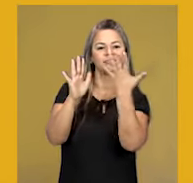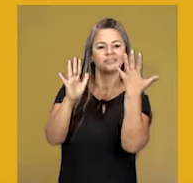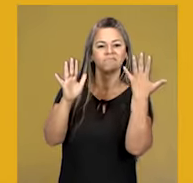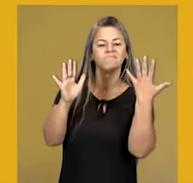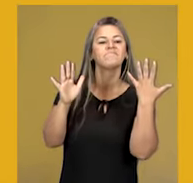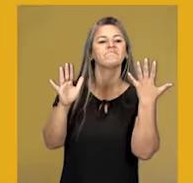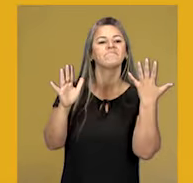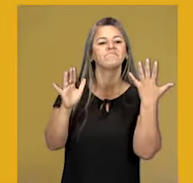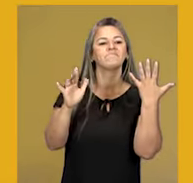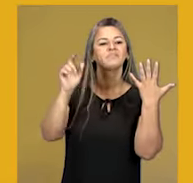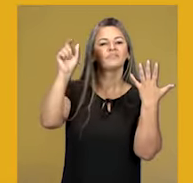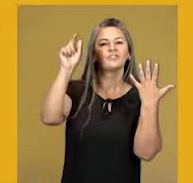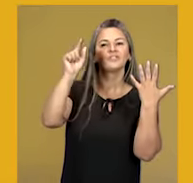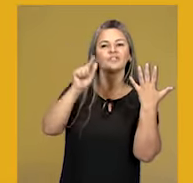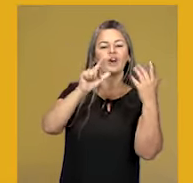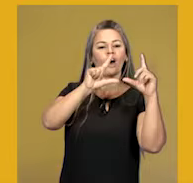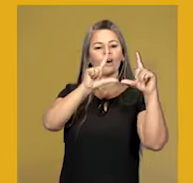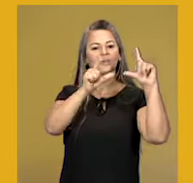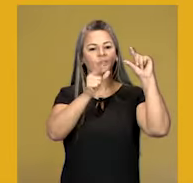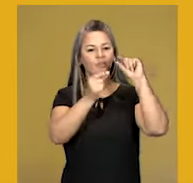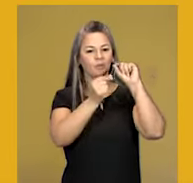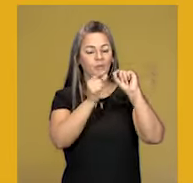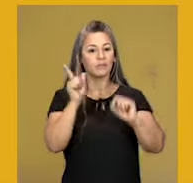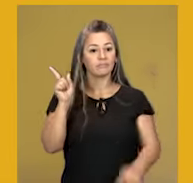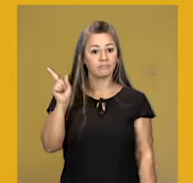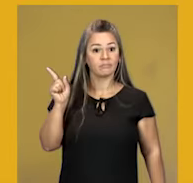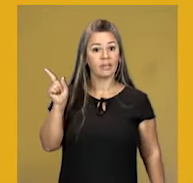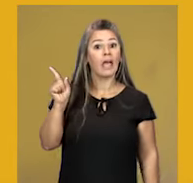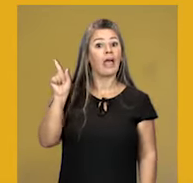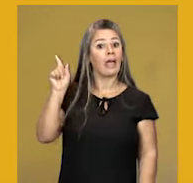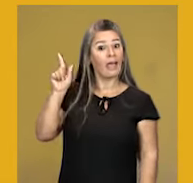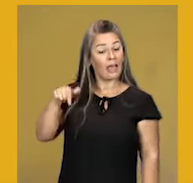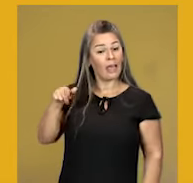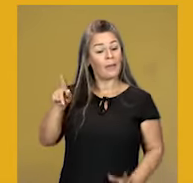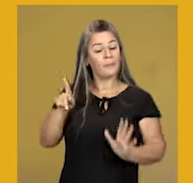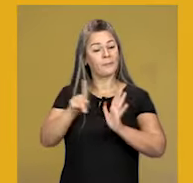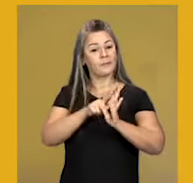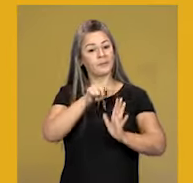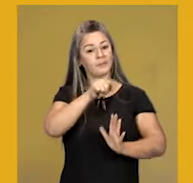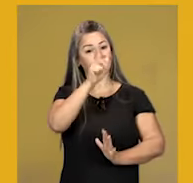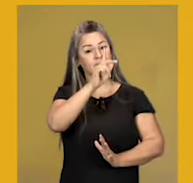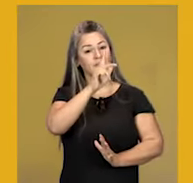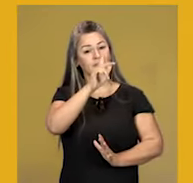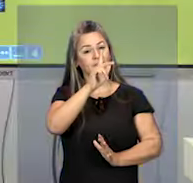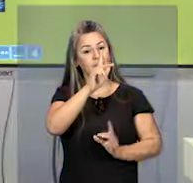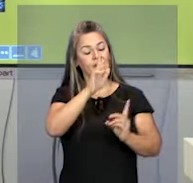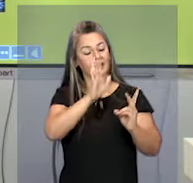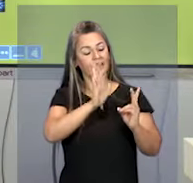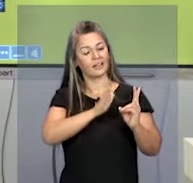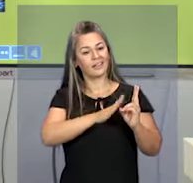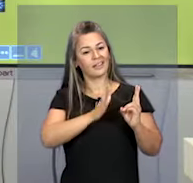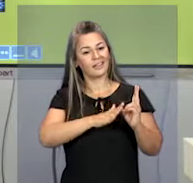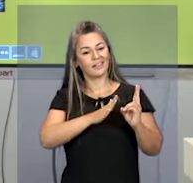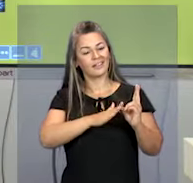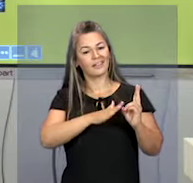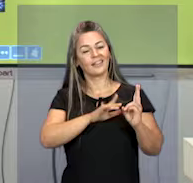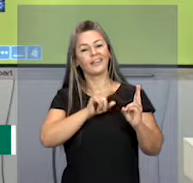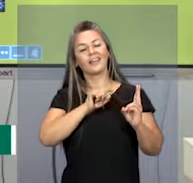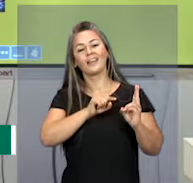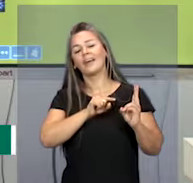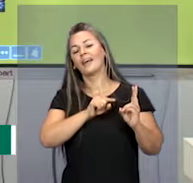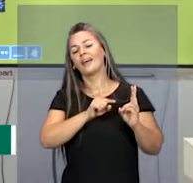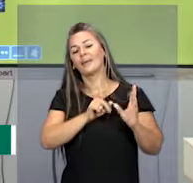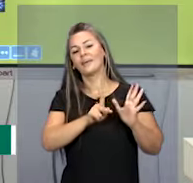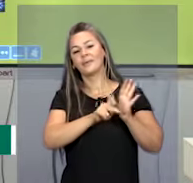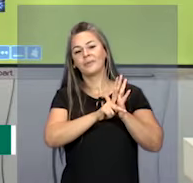natureza. Essa aqui é a representação de um mito indígena, que é sobre a origem das estrelas.